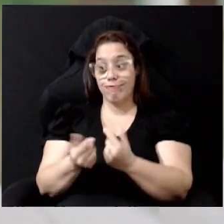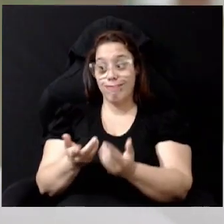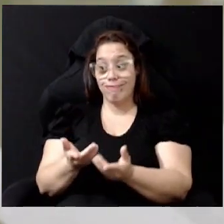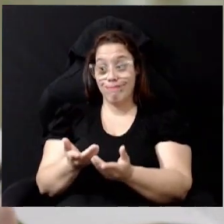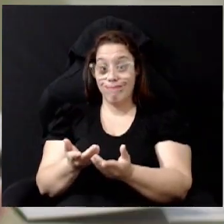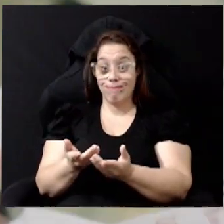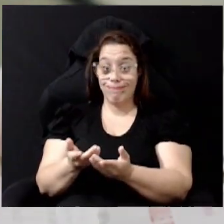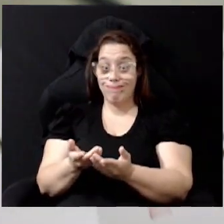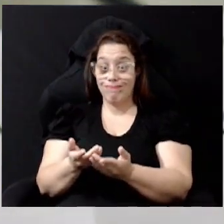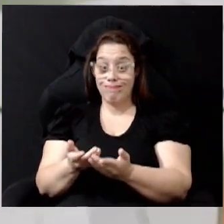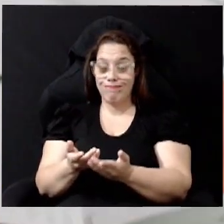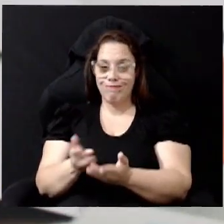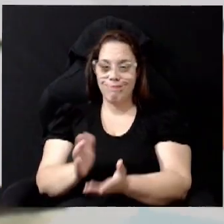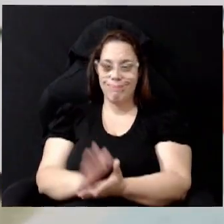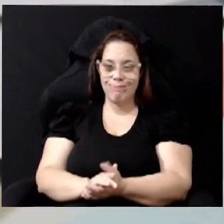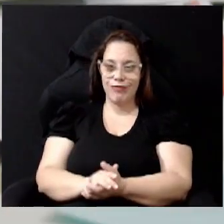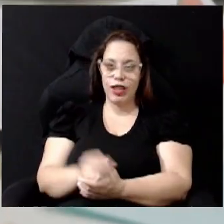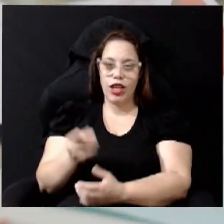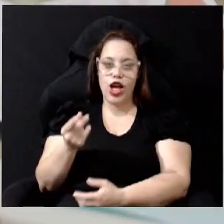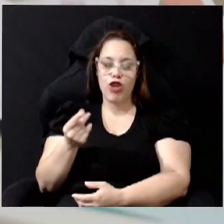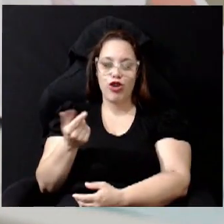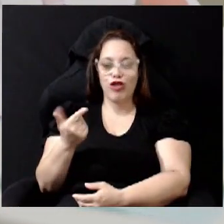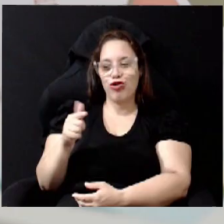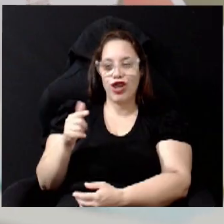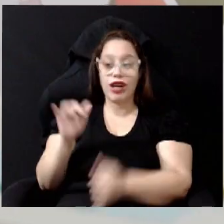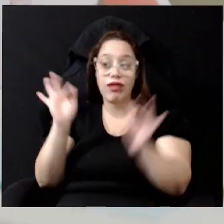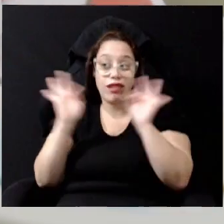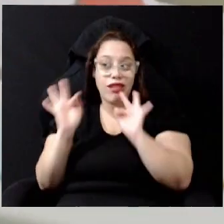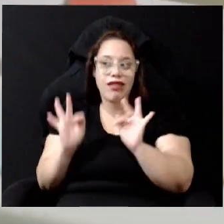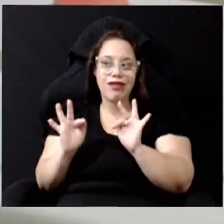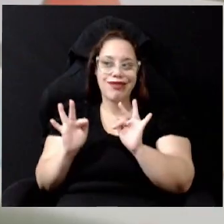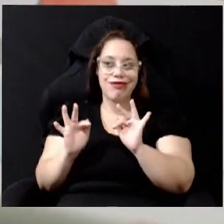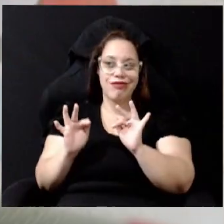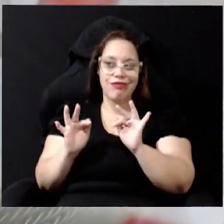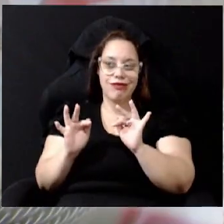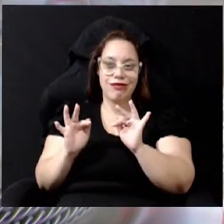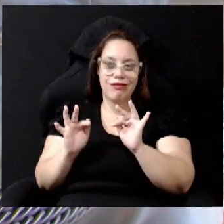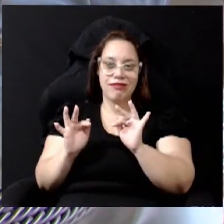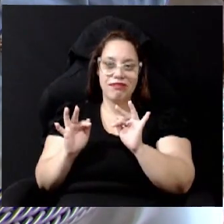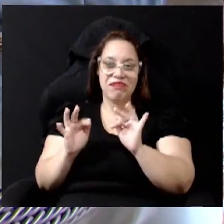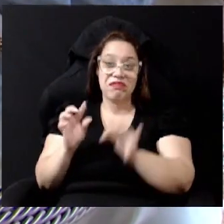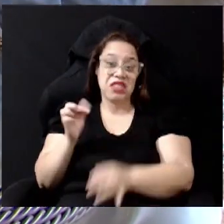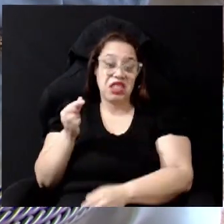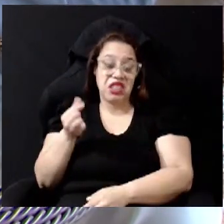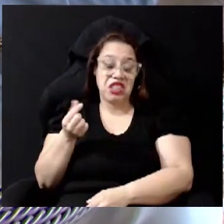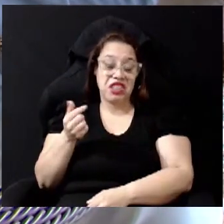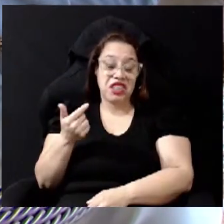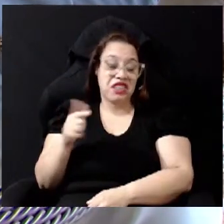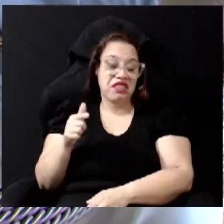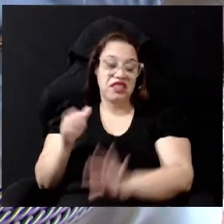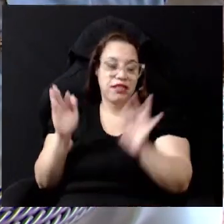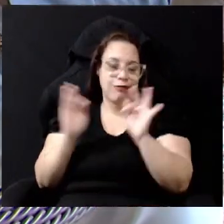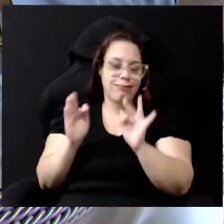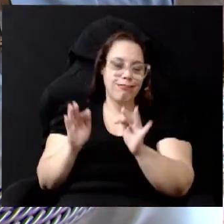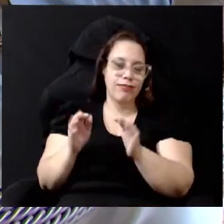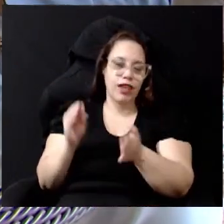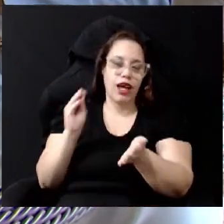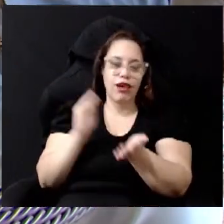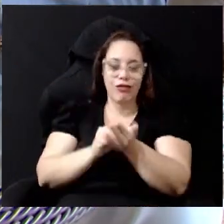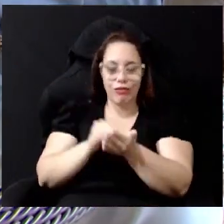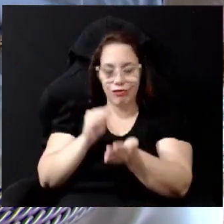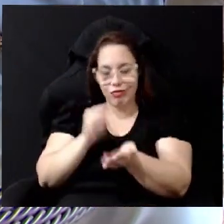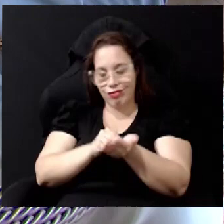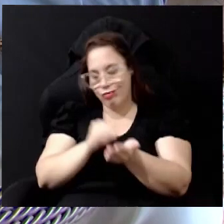pessoas falam, dinheiro não traz felicidade, certo? Não tem essa máxima? Uhum. Dinheiro não traz felicidade, né? Só que a falta do dinheiro, com certeza,